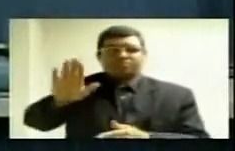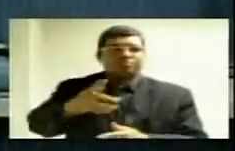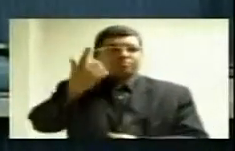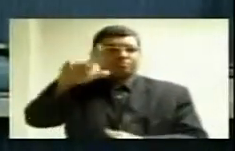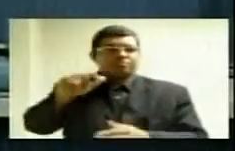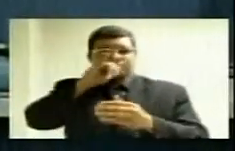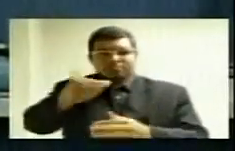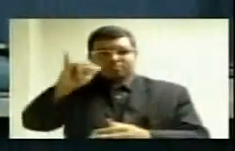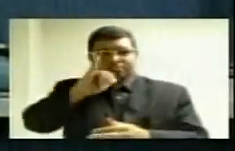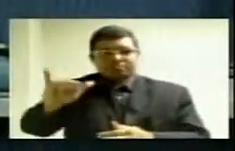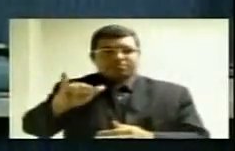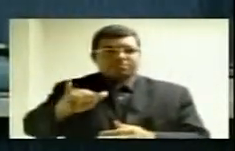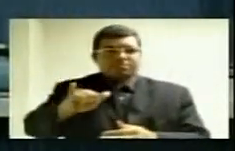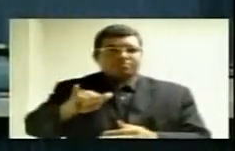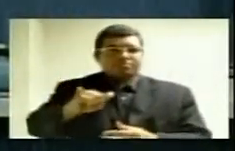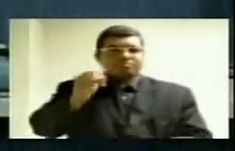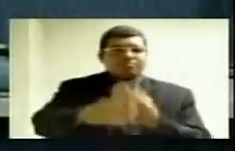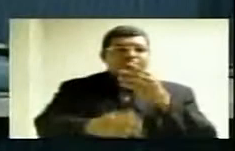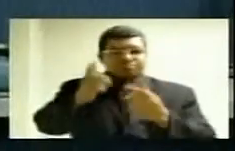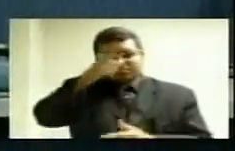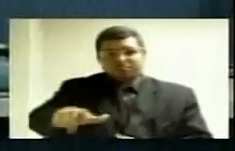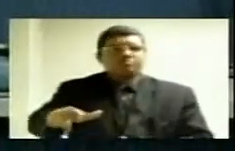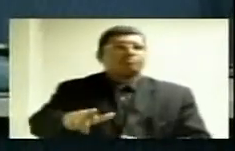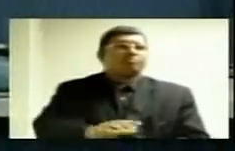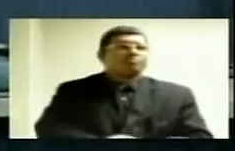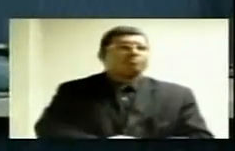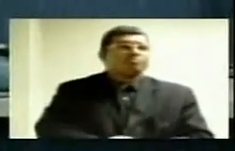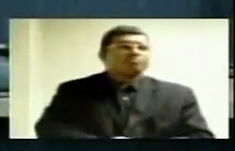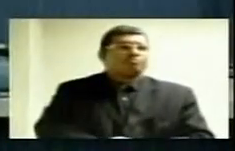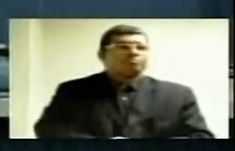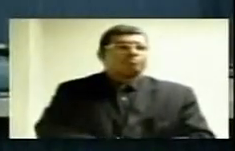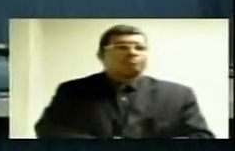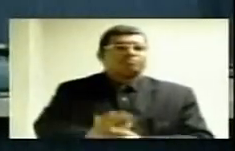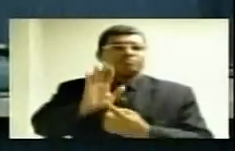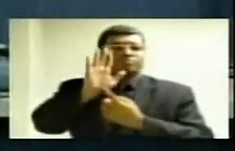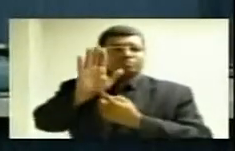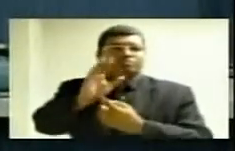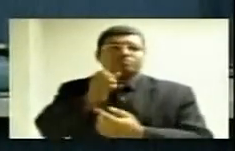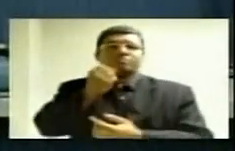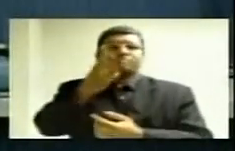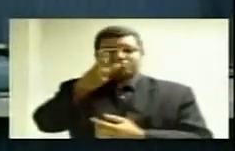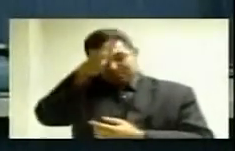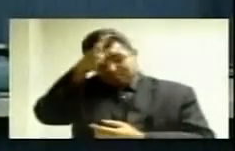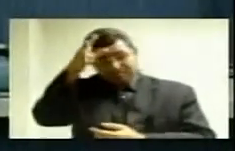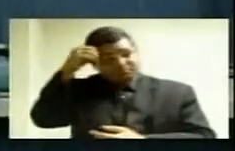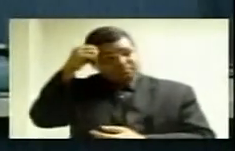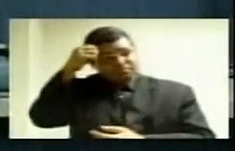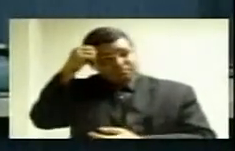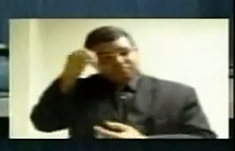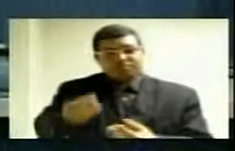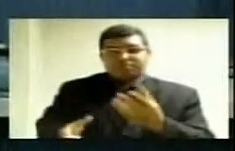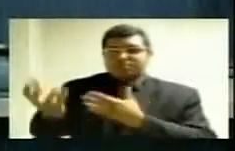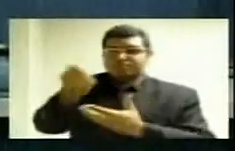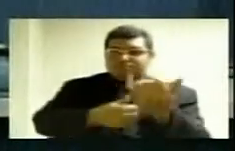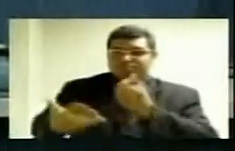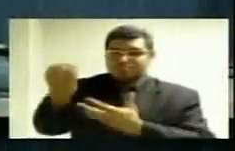uma outra informação fundamental, pode passar, que demonstra quanto o Amazonas